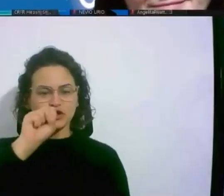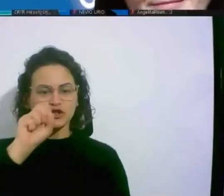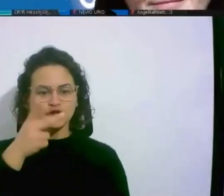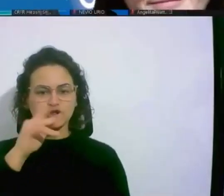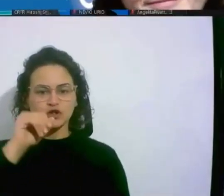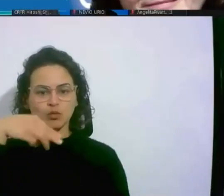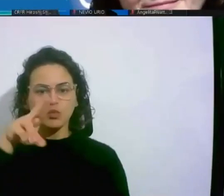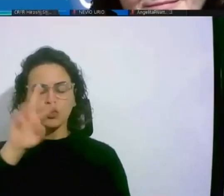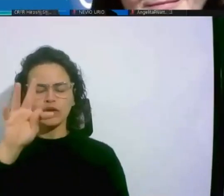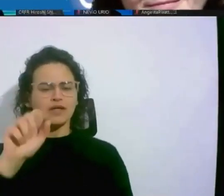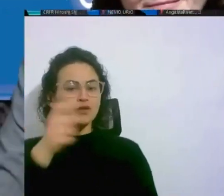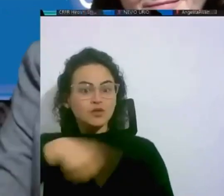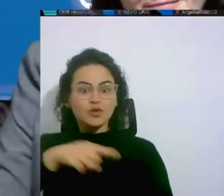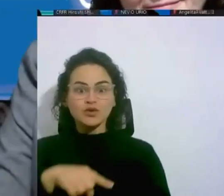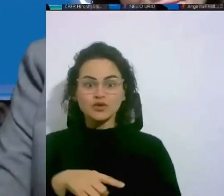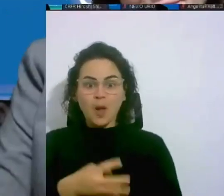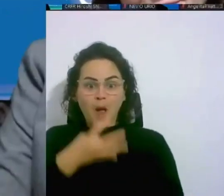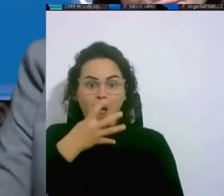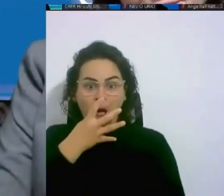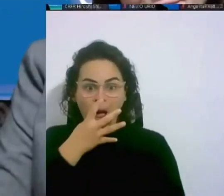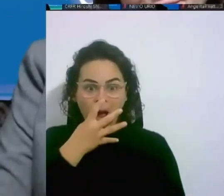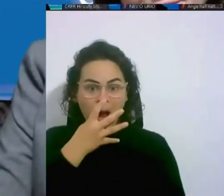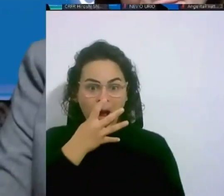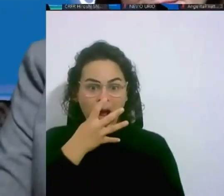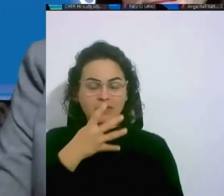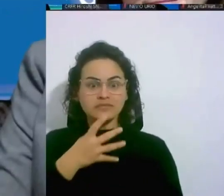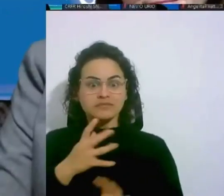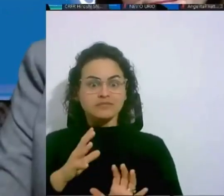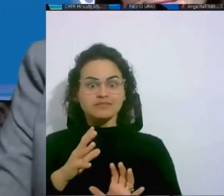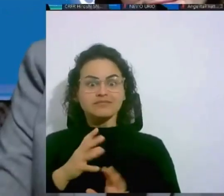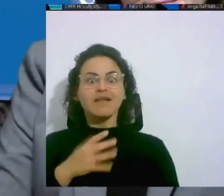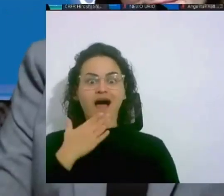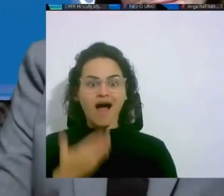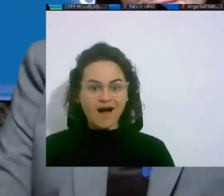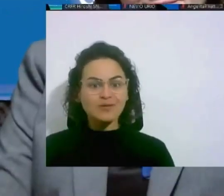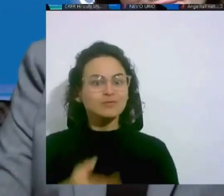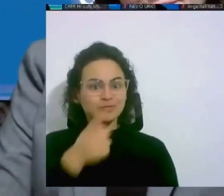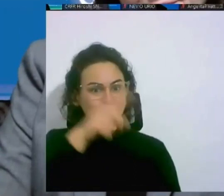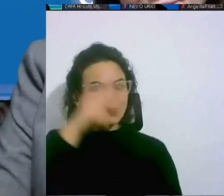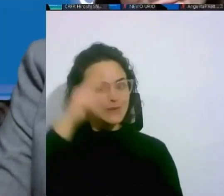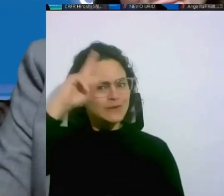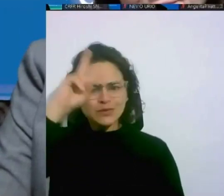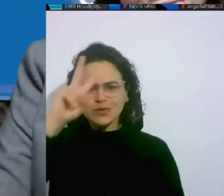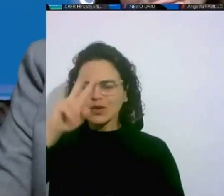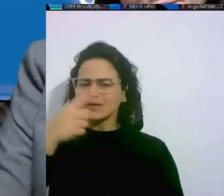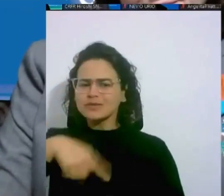paralisados com a sua história. É um privilégio muito